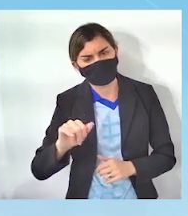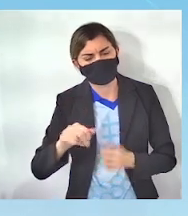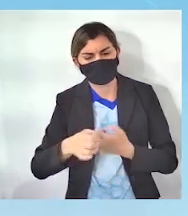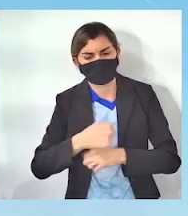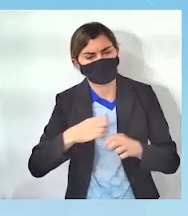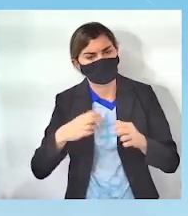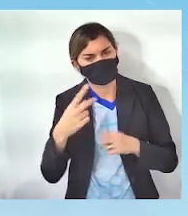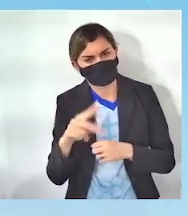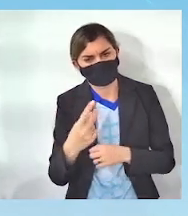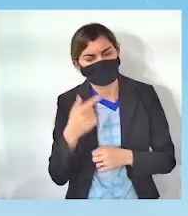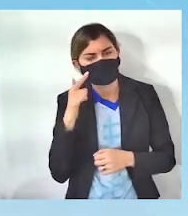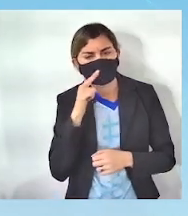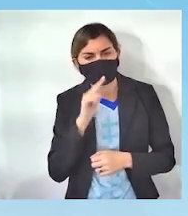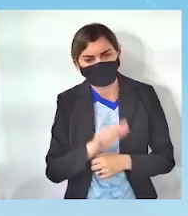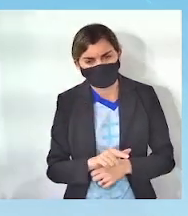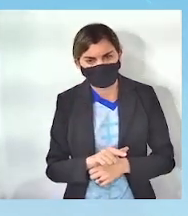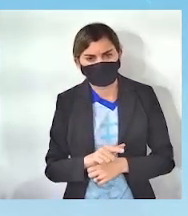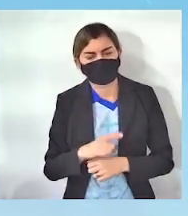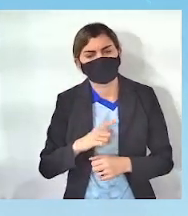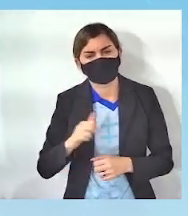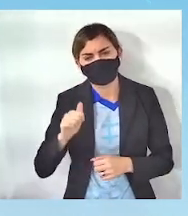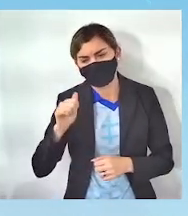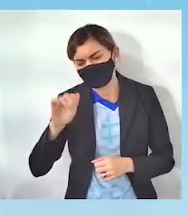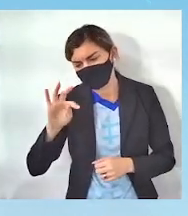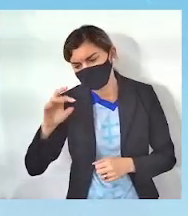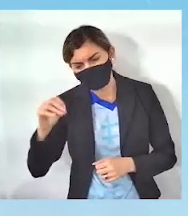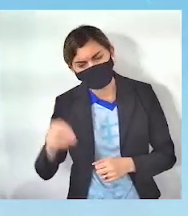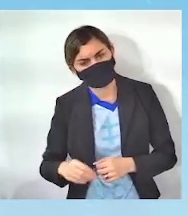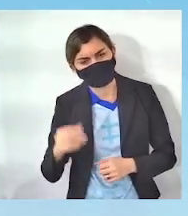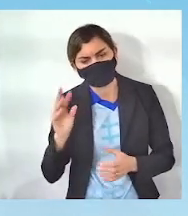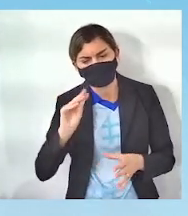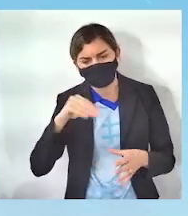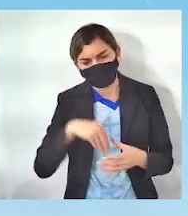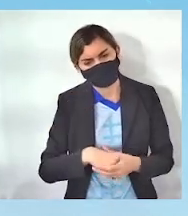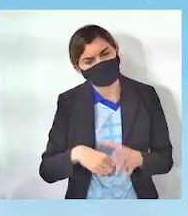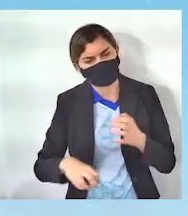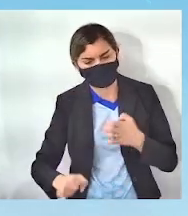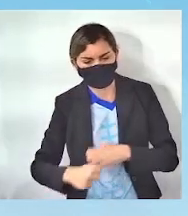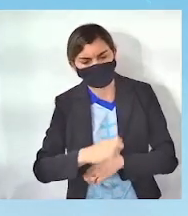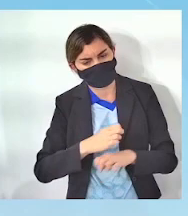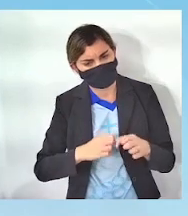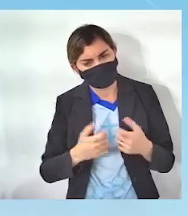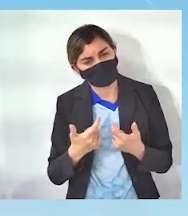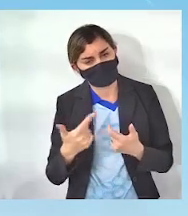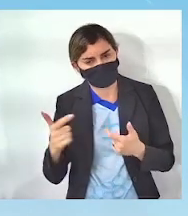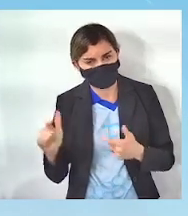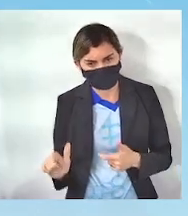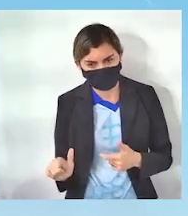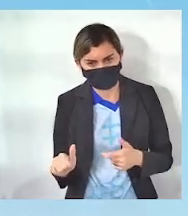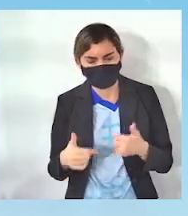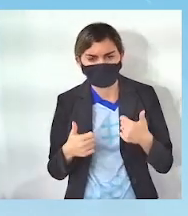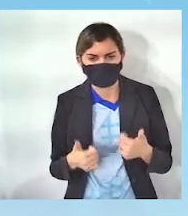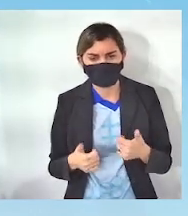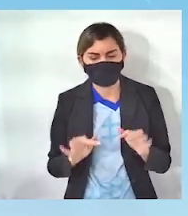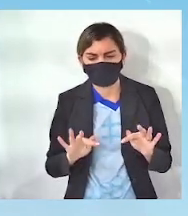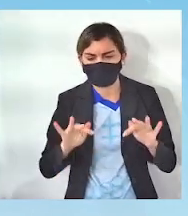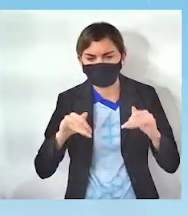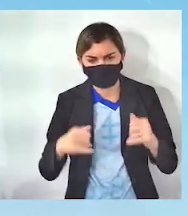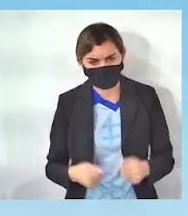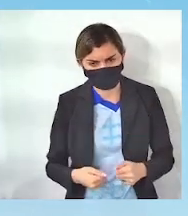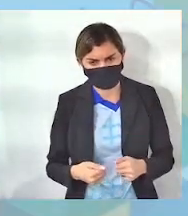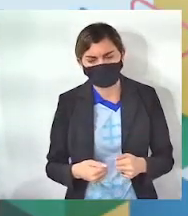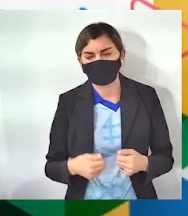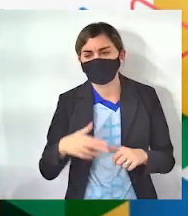nela. Então eu consigo tirar elétrons de um átomo e colocar esses elétrons em outro átomo, tá? Por fim,